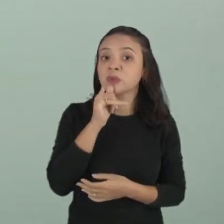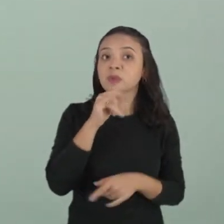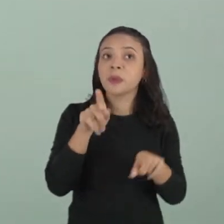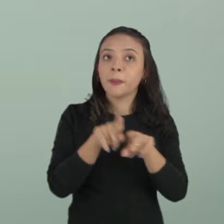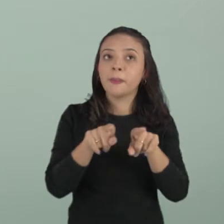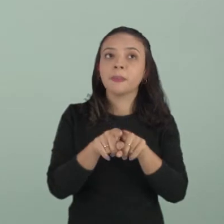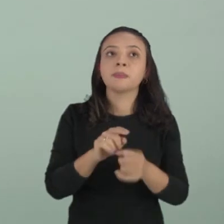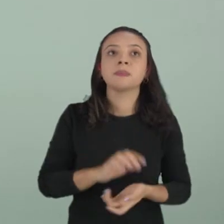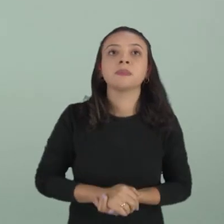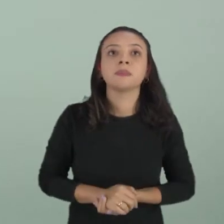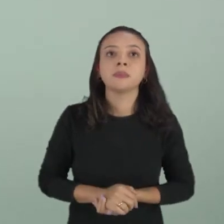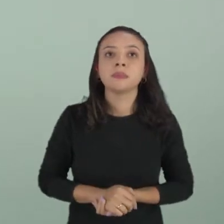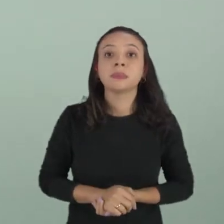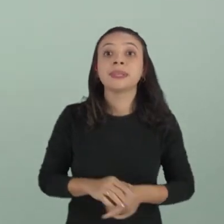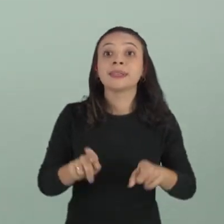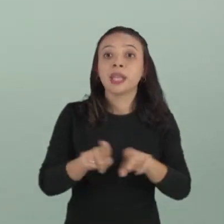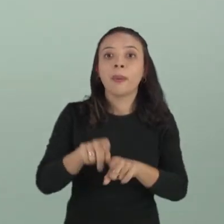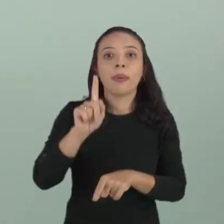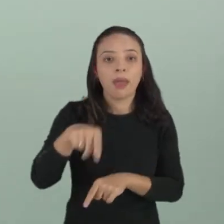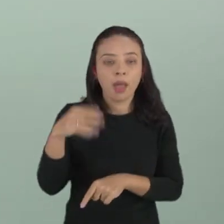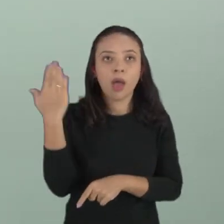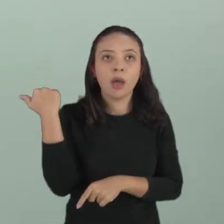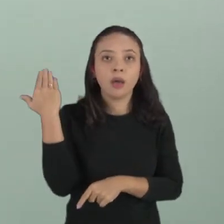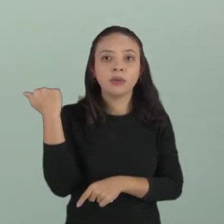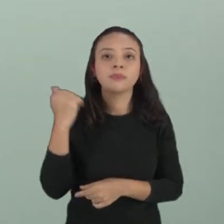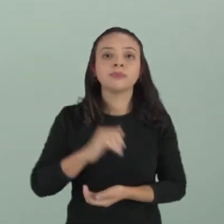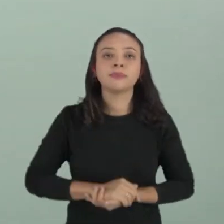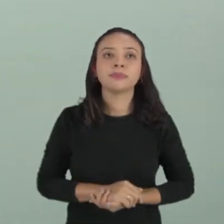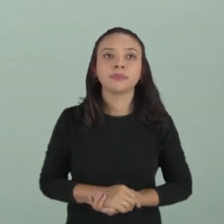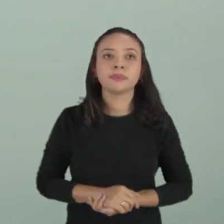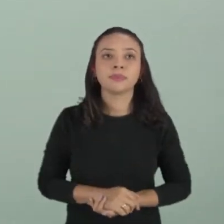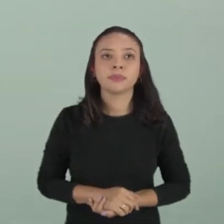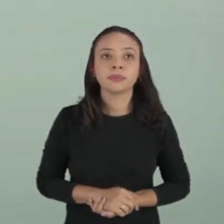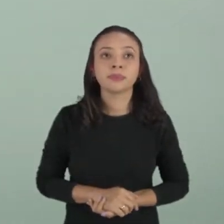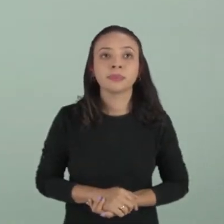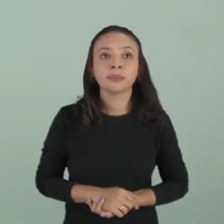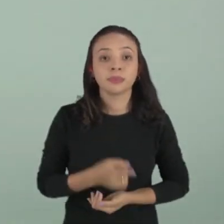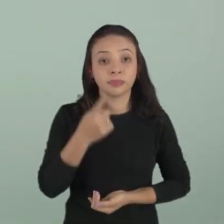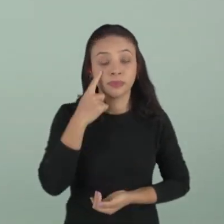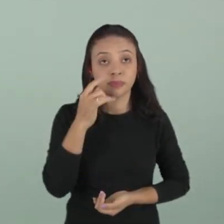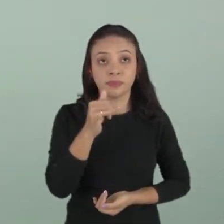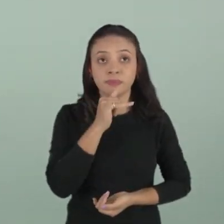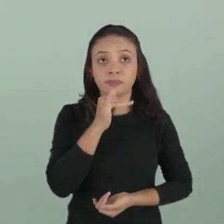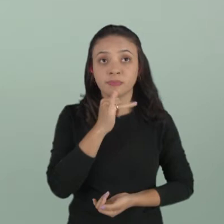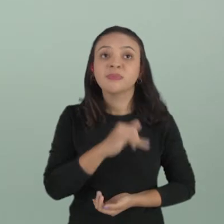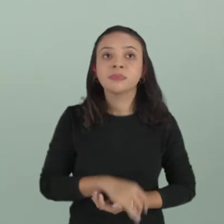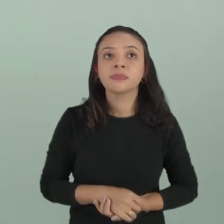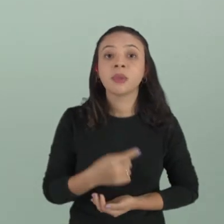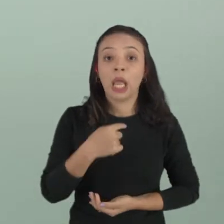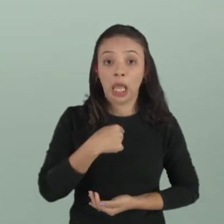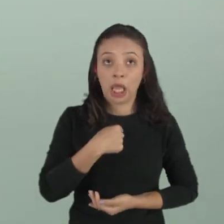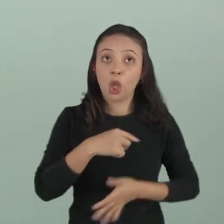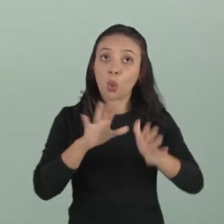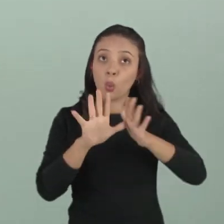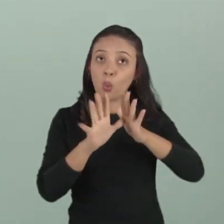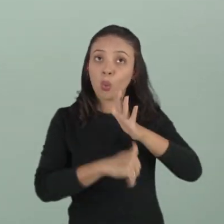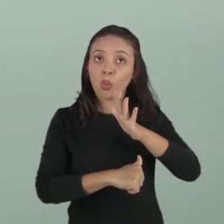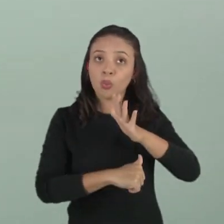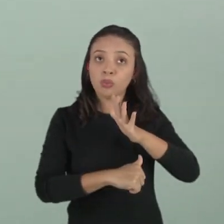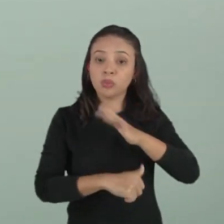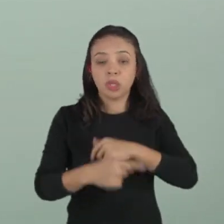tempo verbal, do pretérito também, do passado. Olha o exemplo, eu a